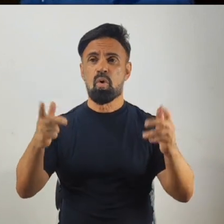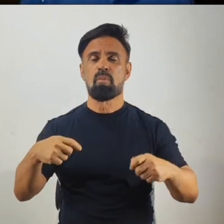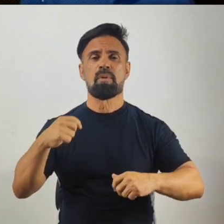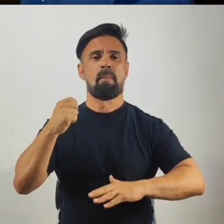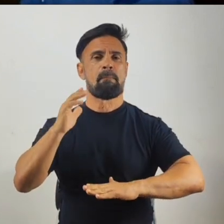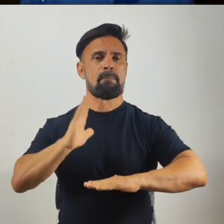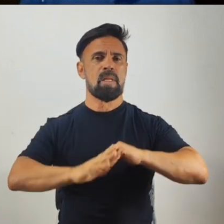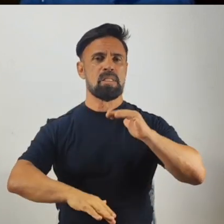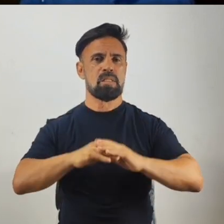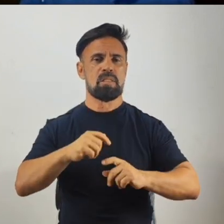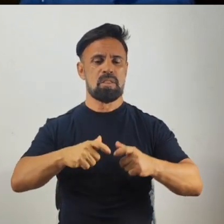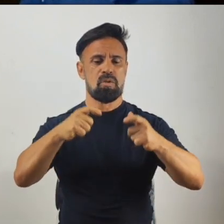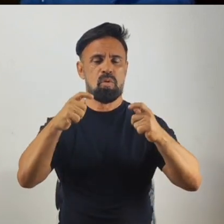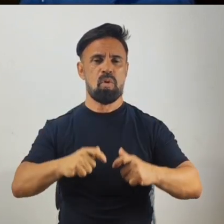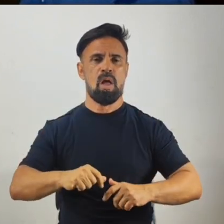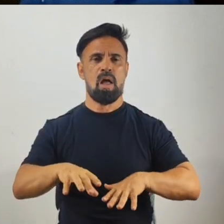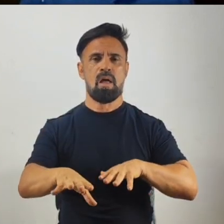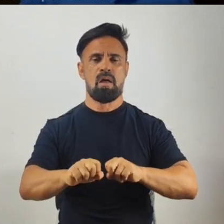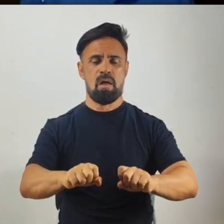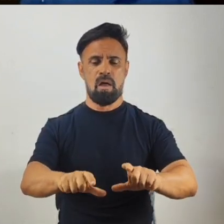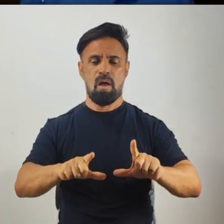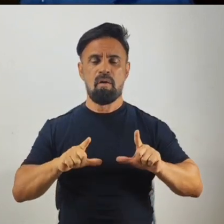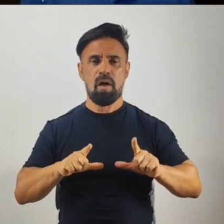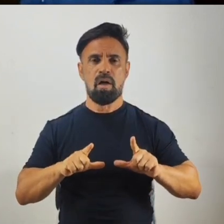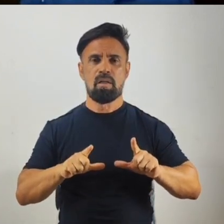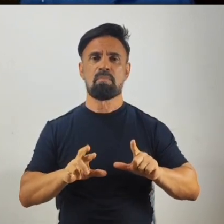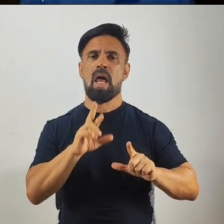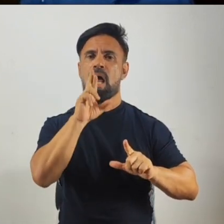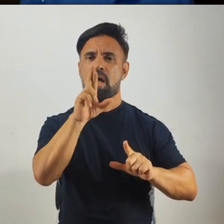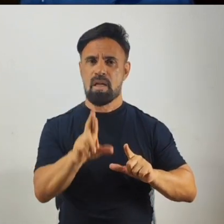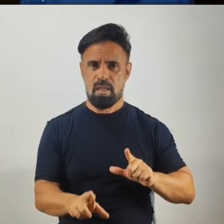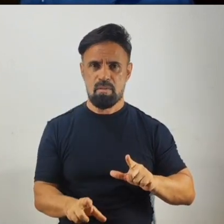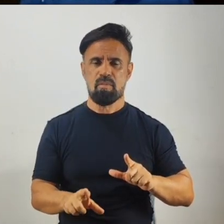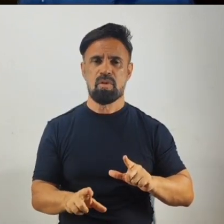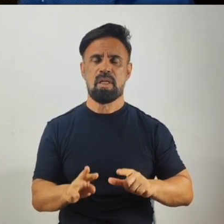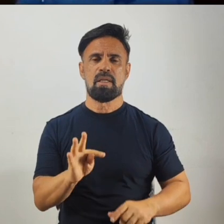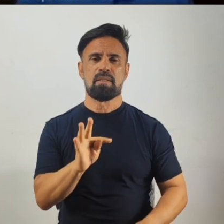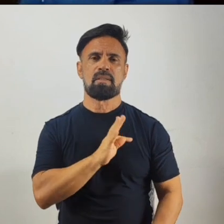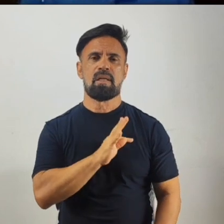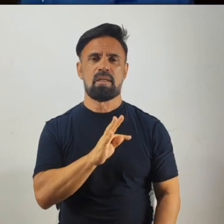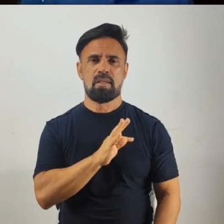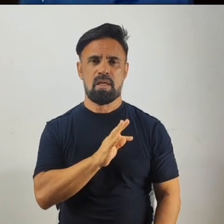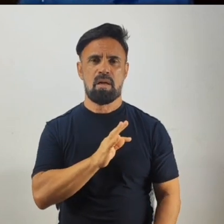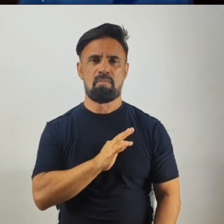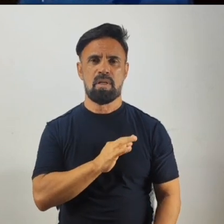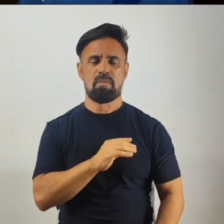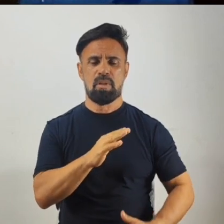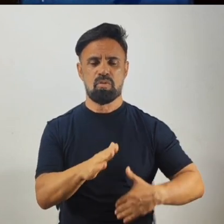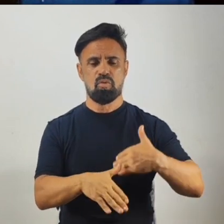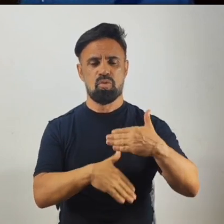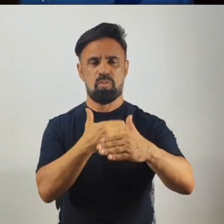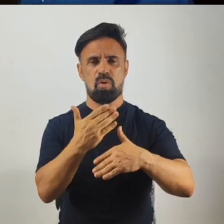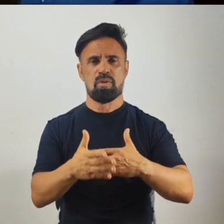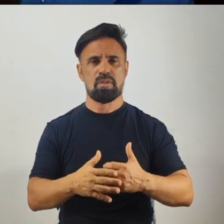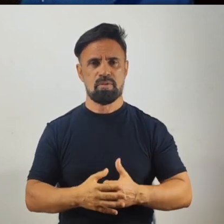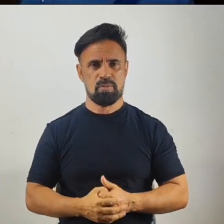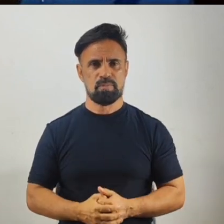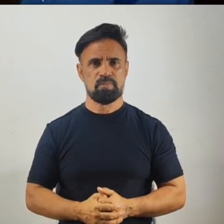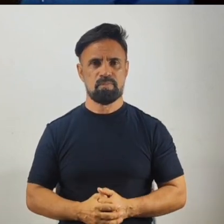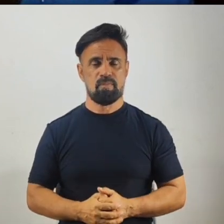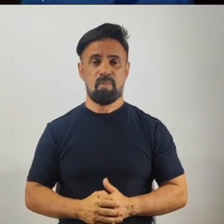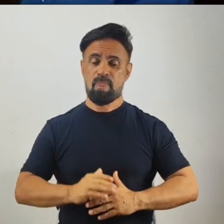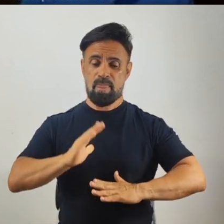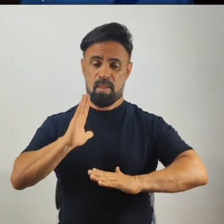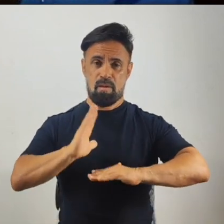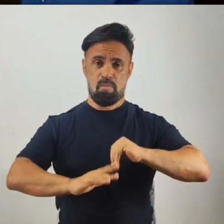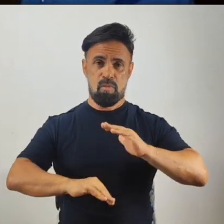esses processos, eles precisam ter um profissional legalmente habilitado que responda ali, tecnicamente,